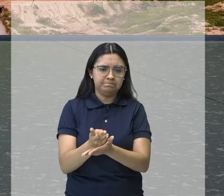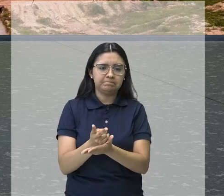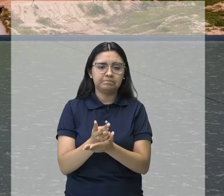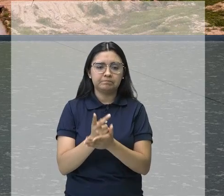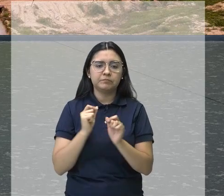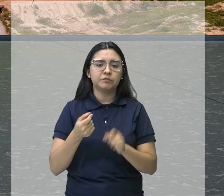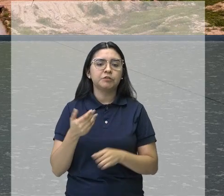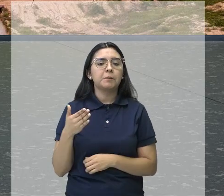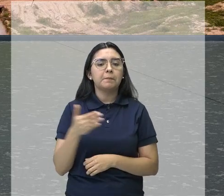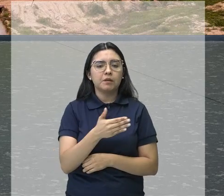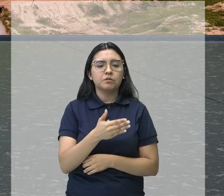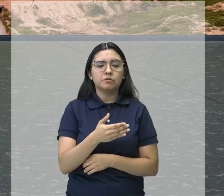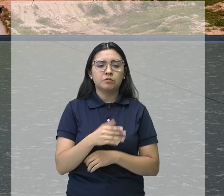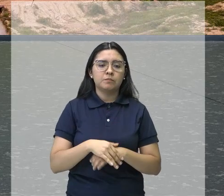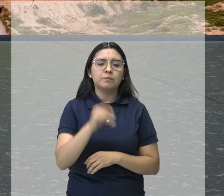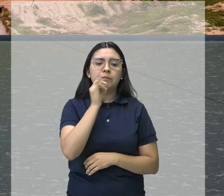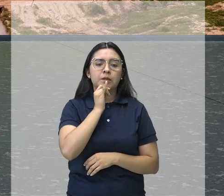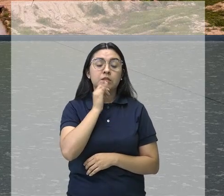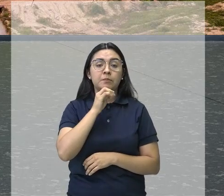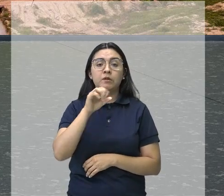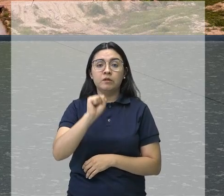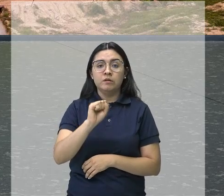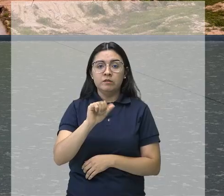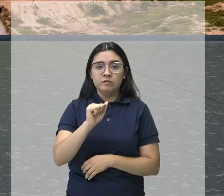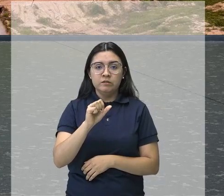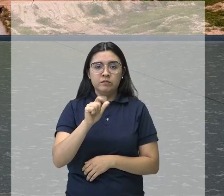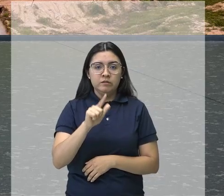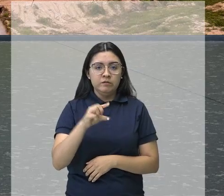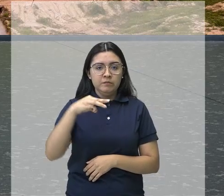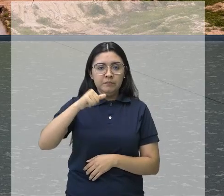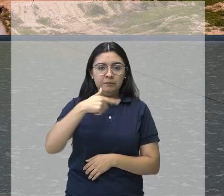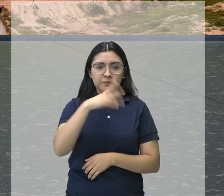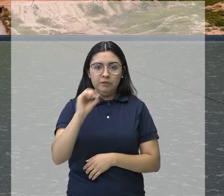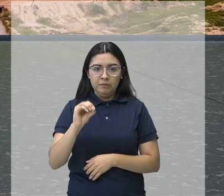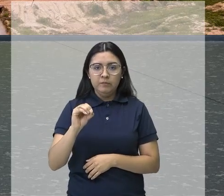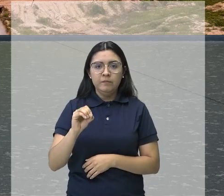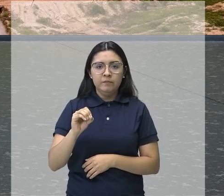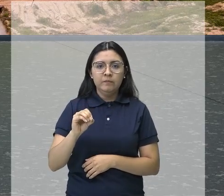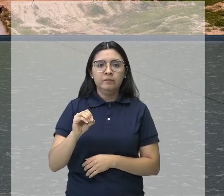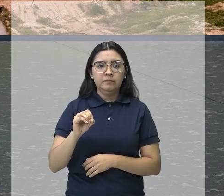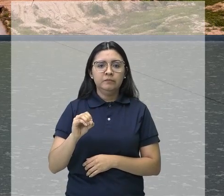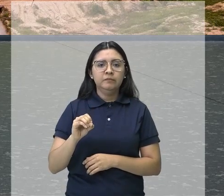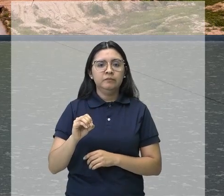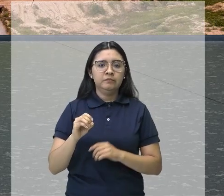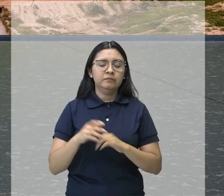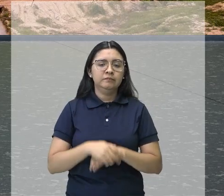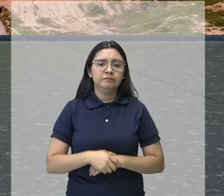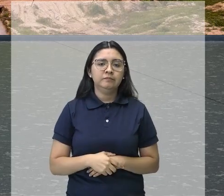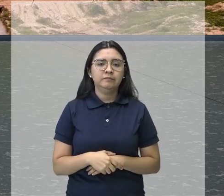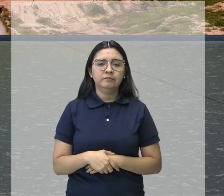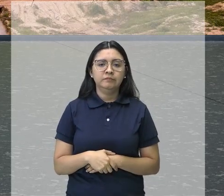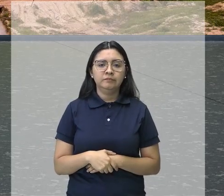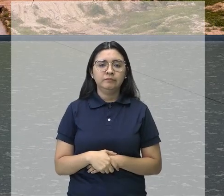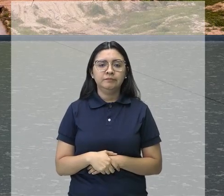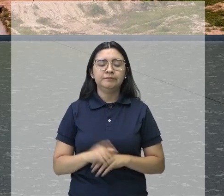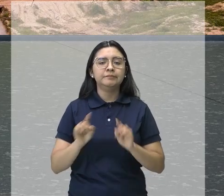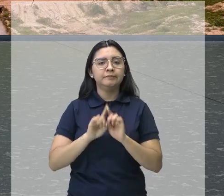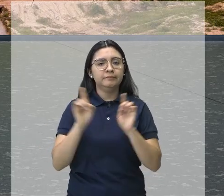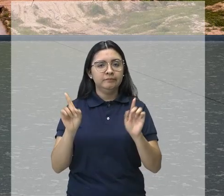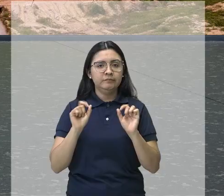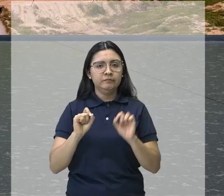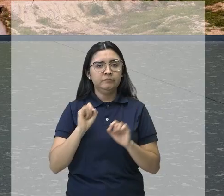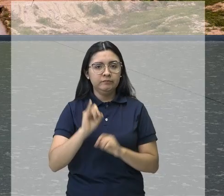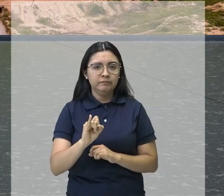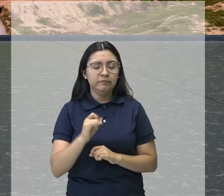de peixes, como o salmão. O salmão é uma realidade distante aqui do povo brasileiro, mas, se